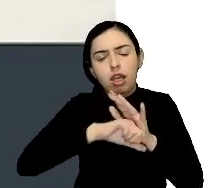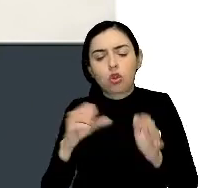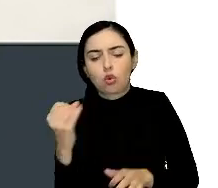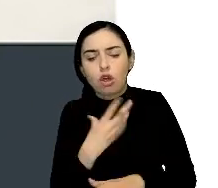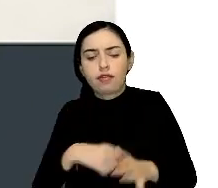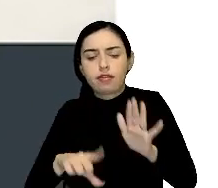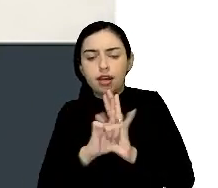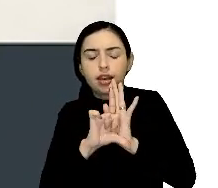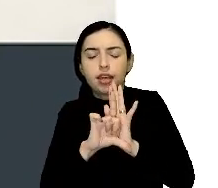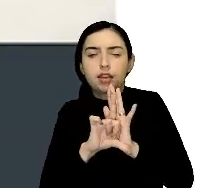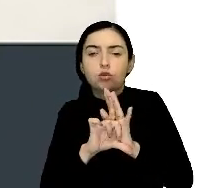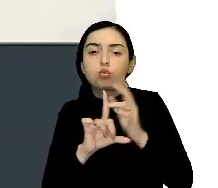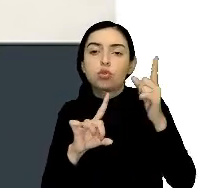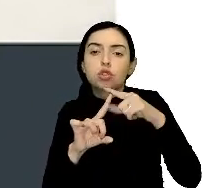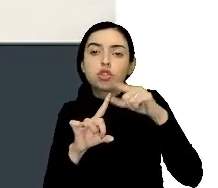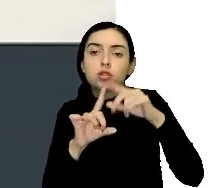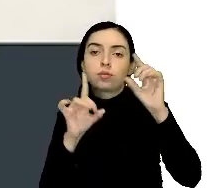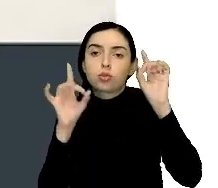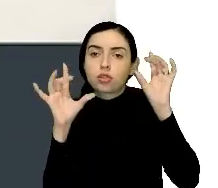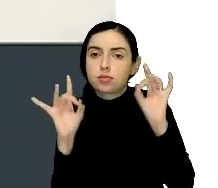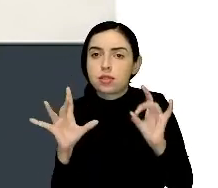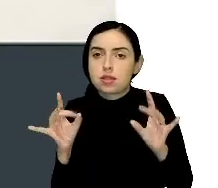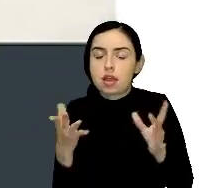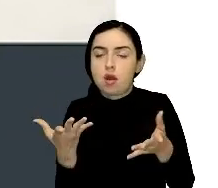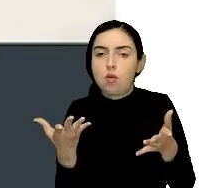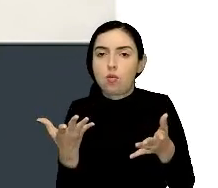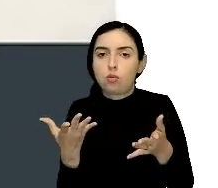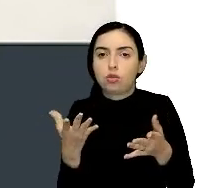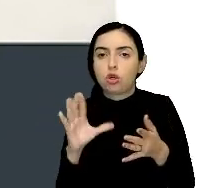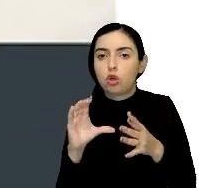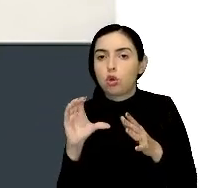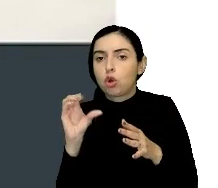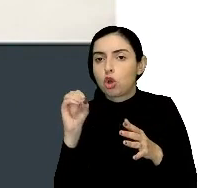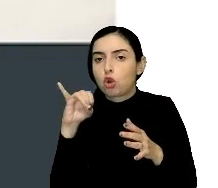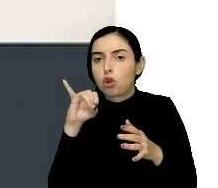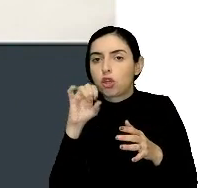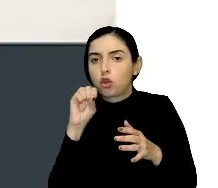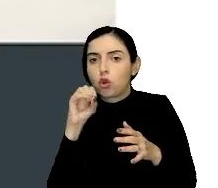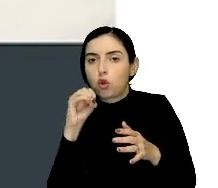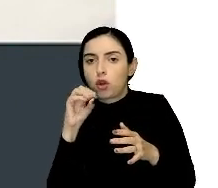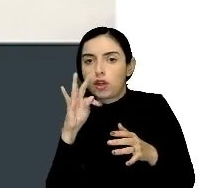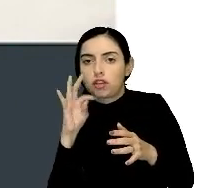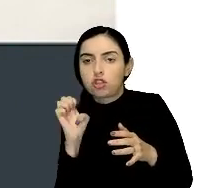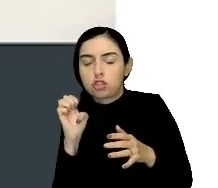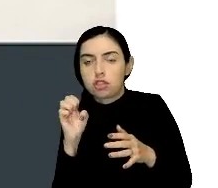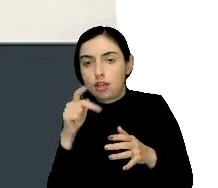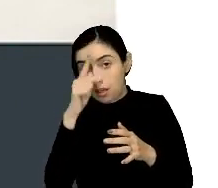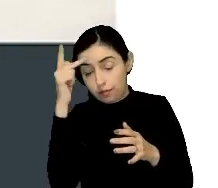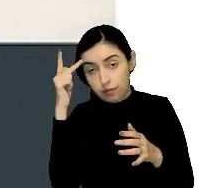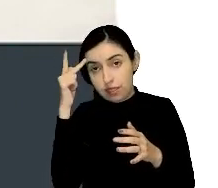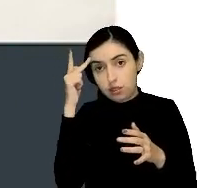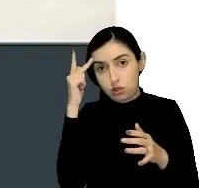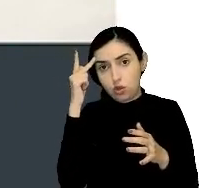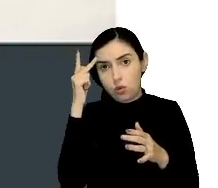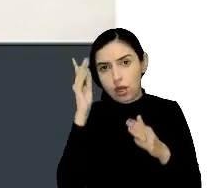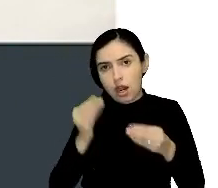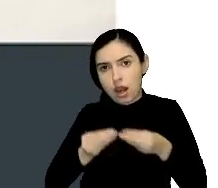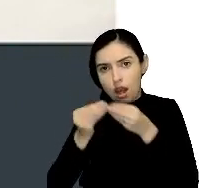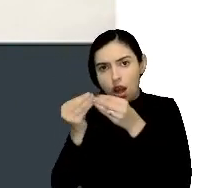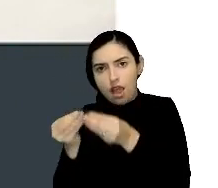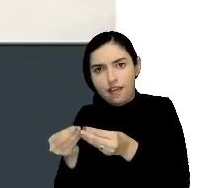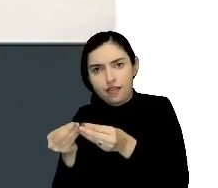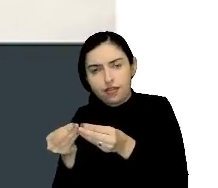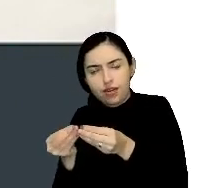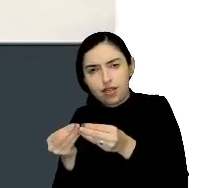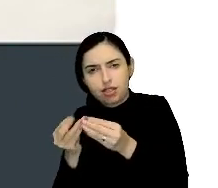é o tipo penal específico do coiote, né? Aquele que faz o